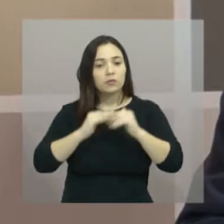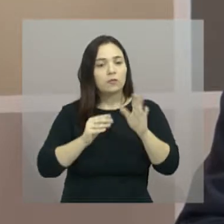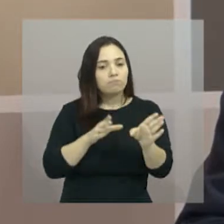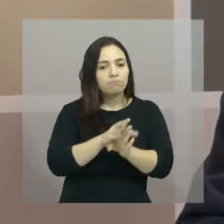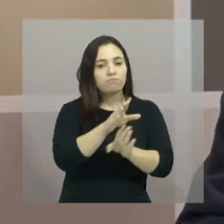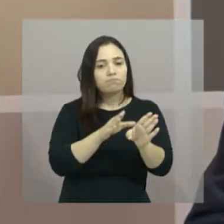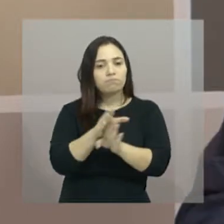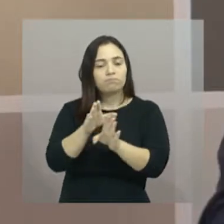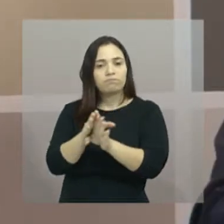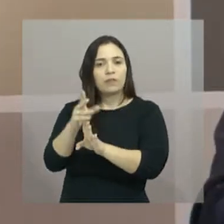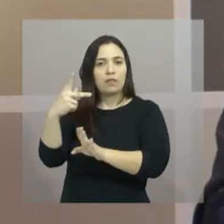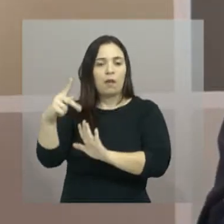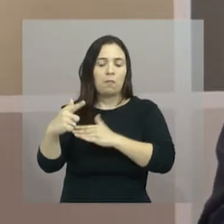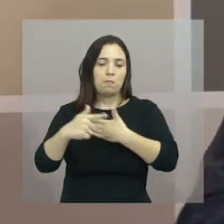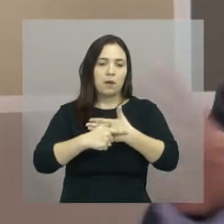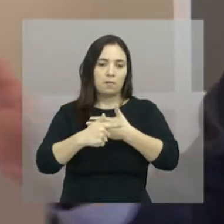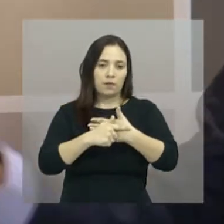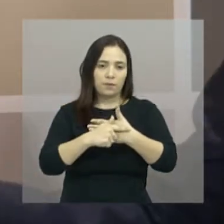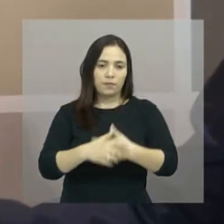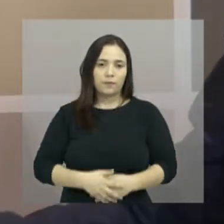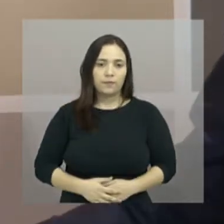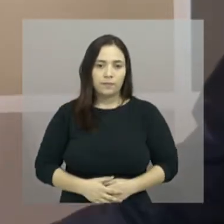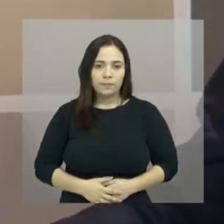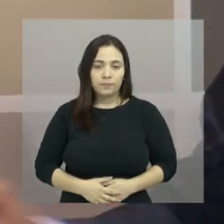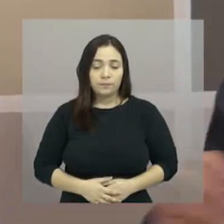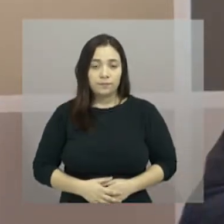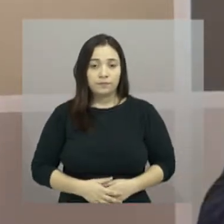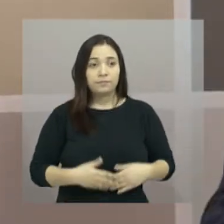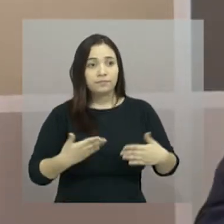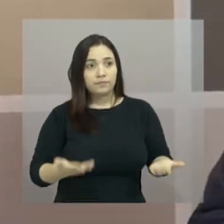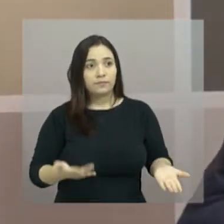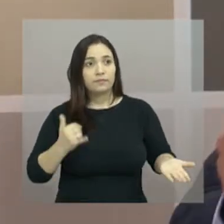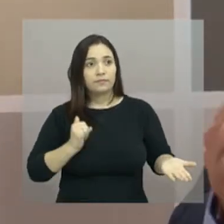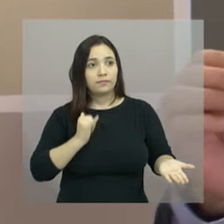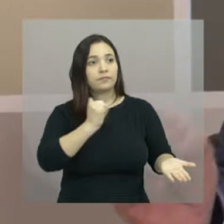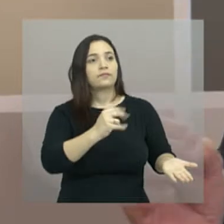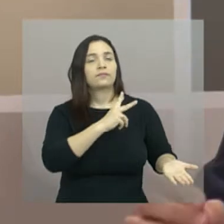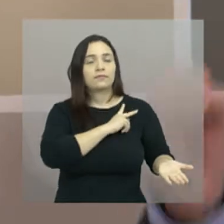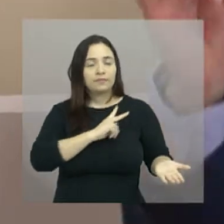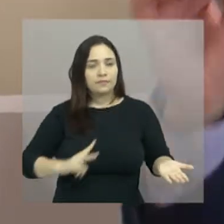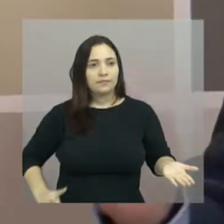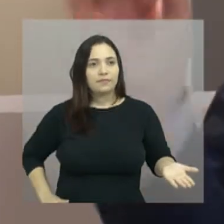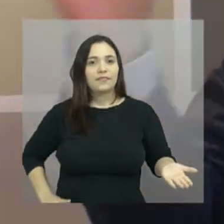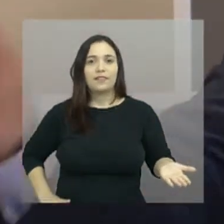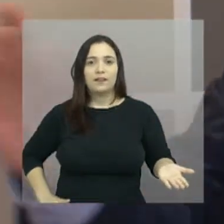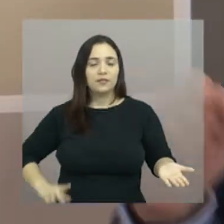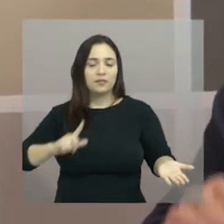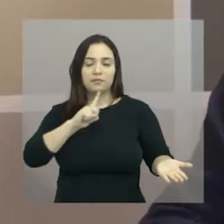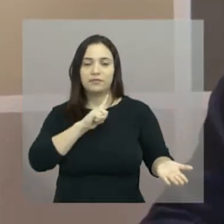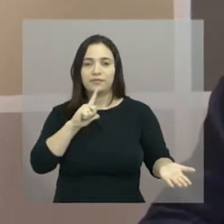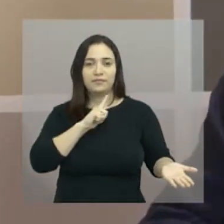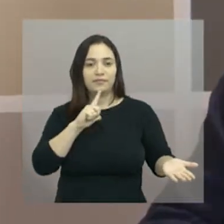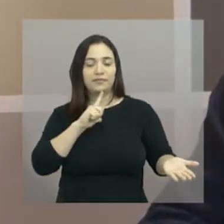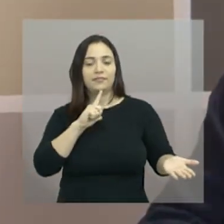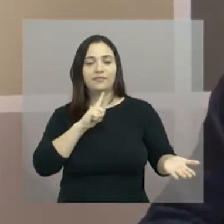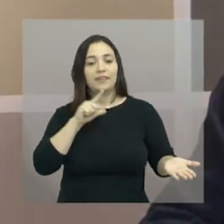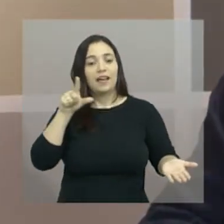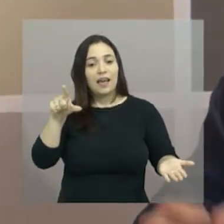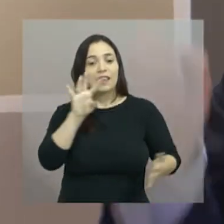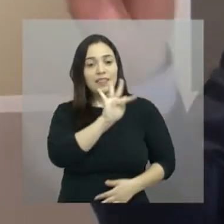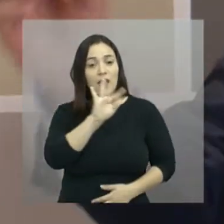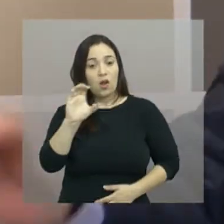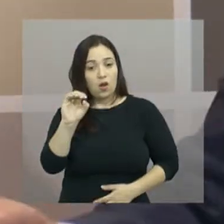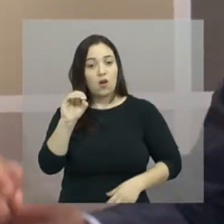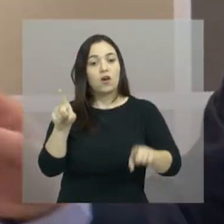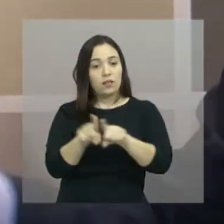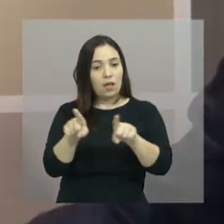seu papel. Né? Eu digo mais, eu vou só ler, o próprio vereador, ele propôs não só fisioterapia, como também terapia ocupacional. Terapia ocupacional, que a gente